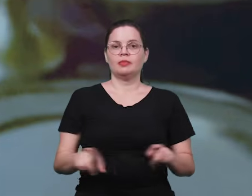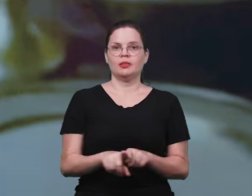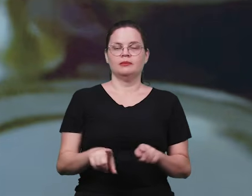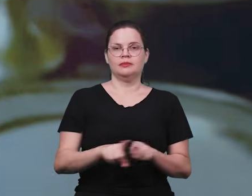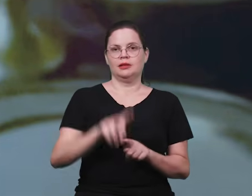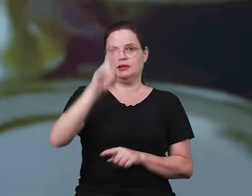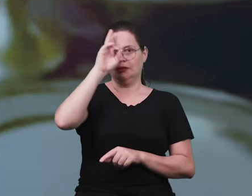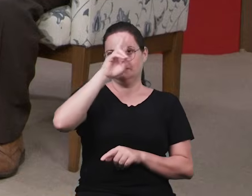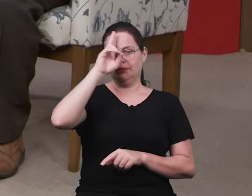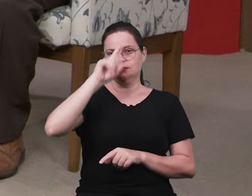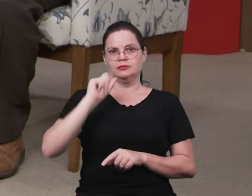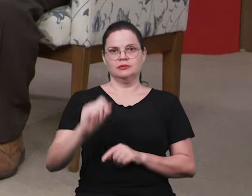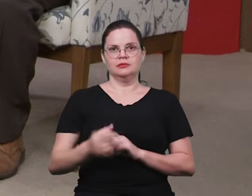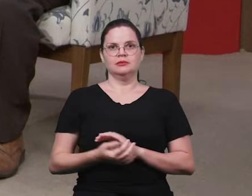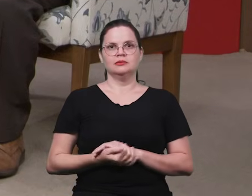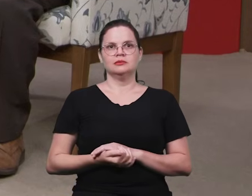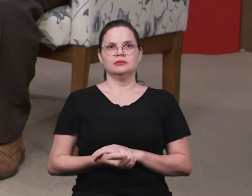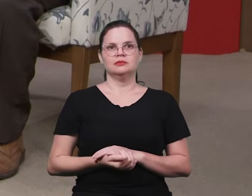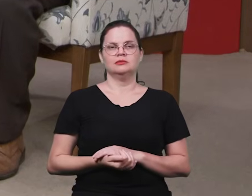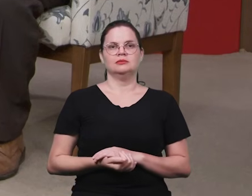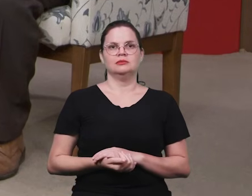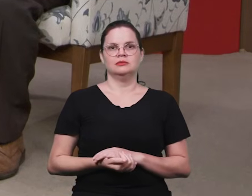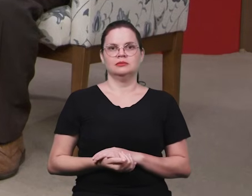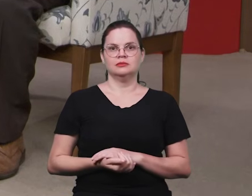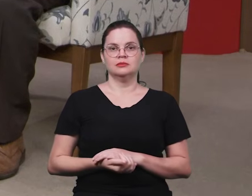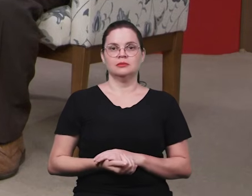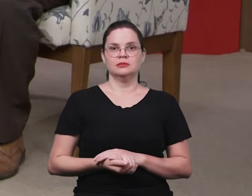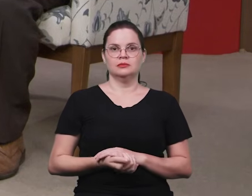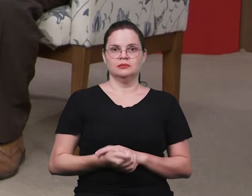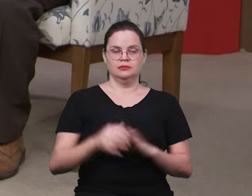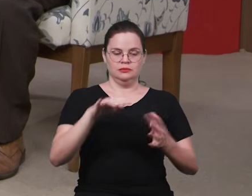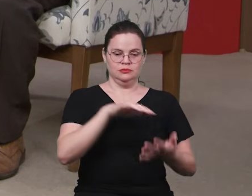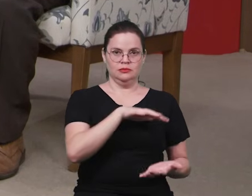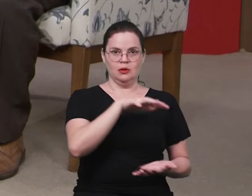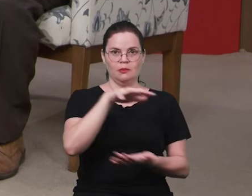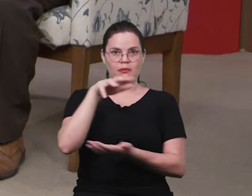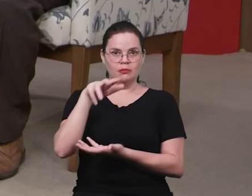que o mundo romano,